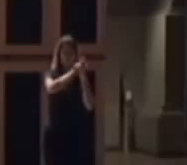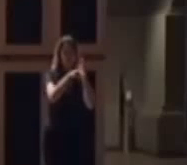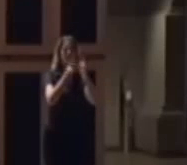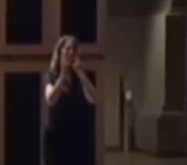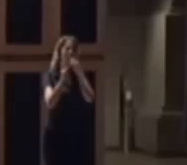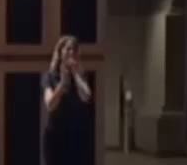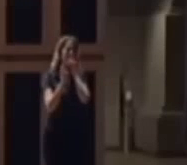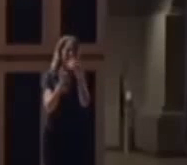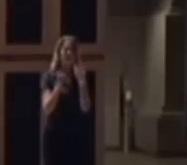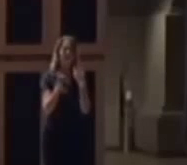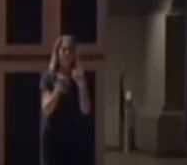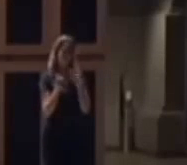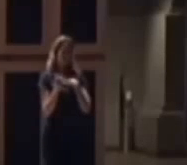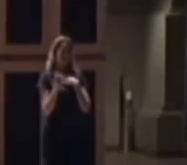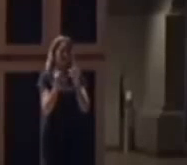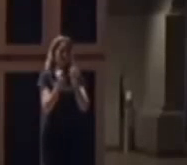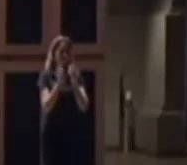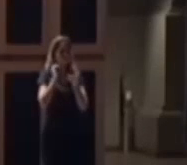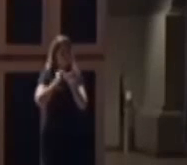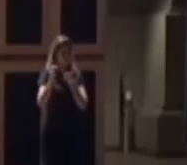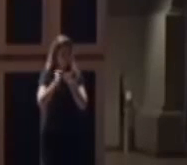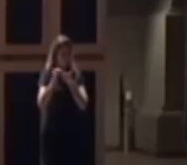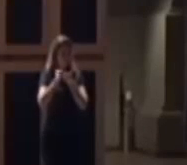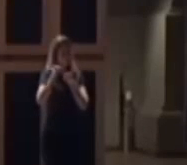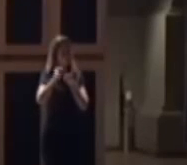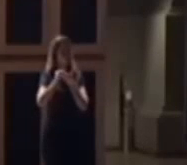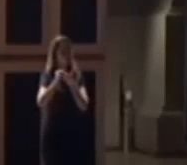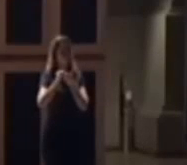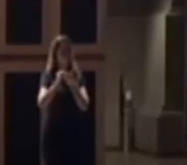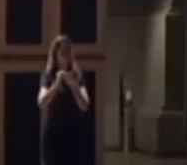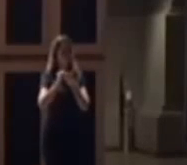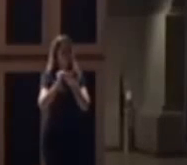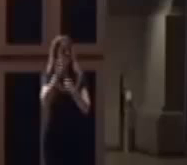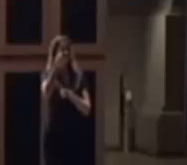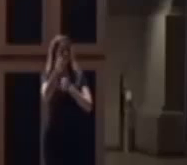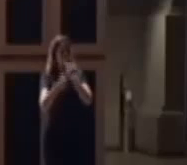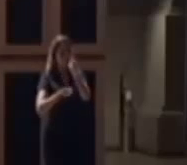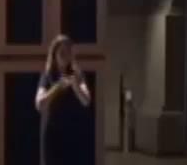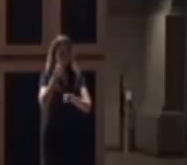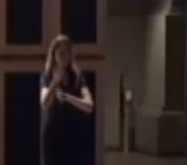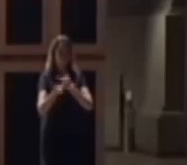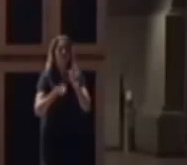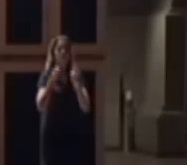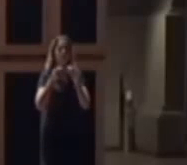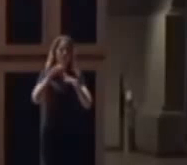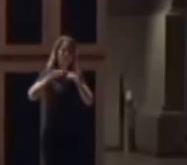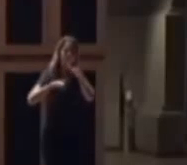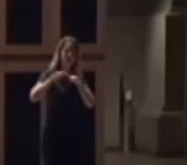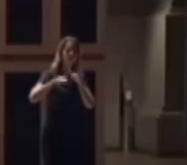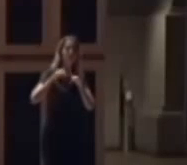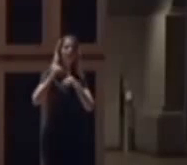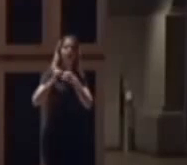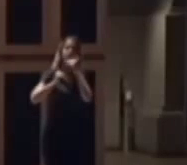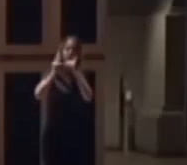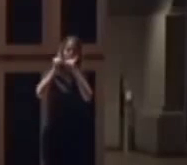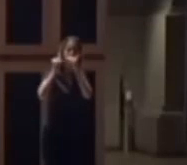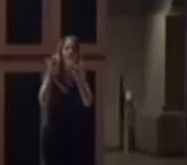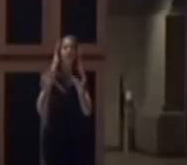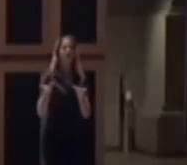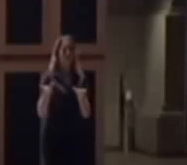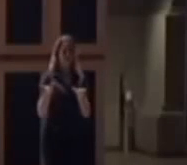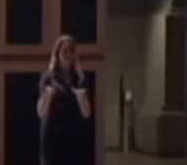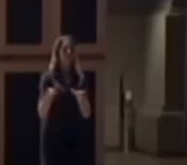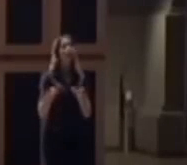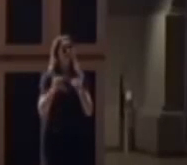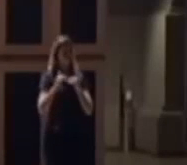exemplo, comigo na secretaria, reuniões periódicas para poder apresentar o balanço do desenvolvimento do processo, tudo durante